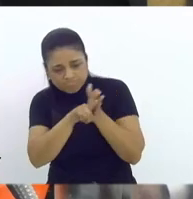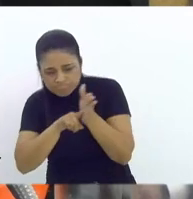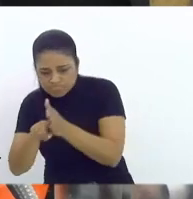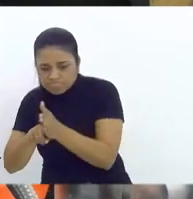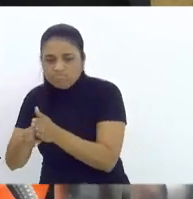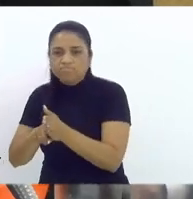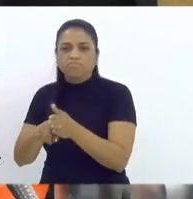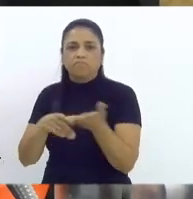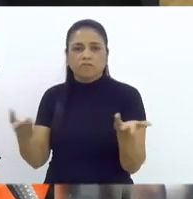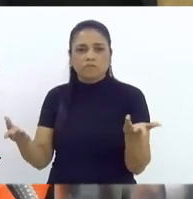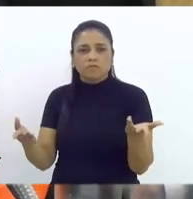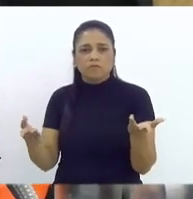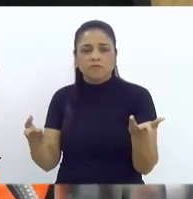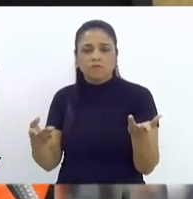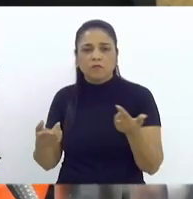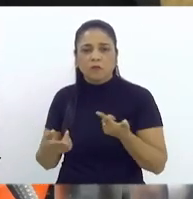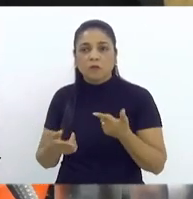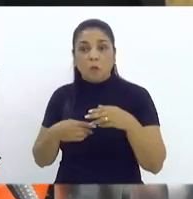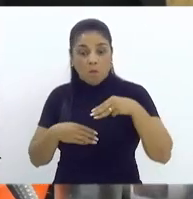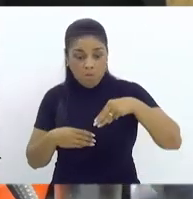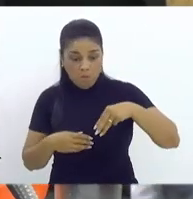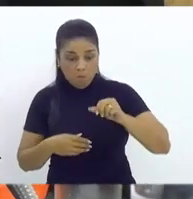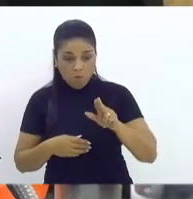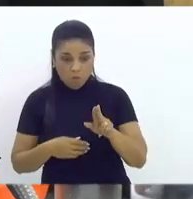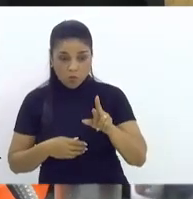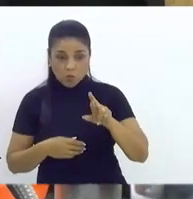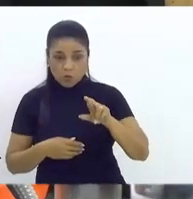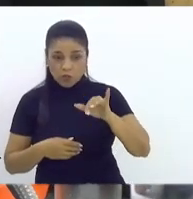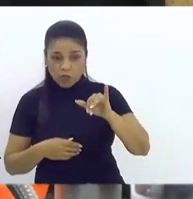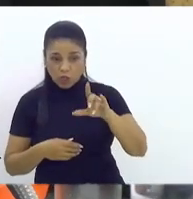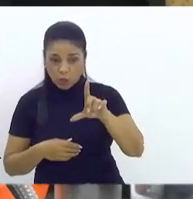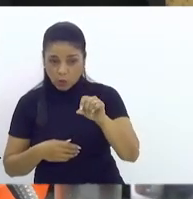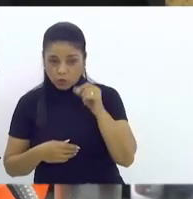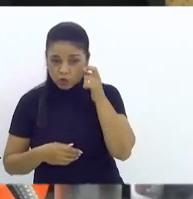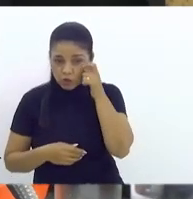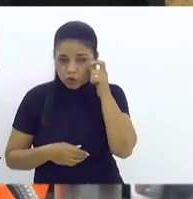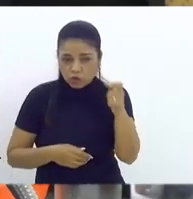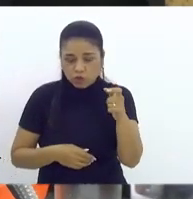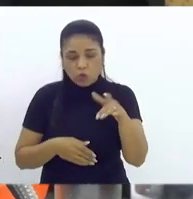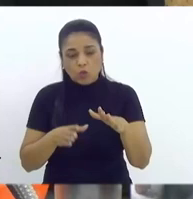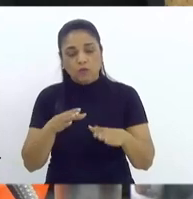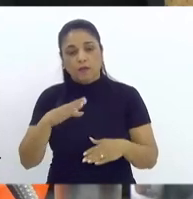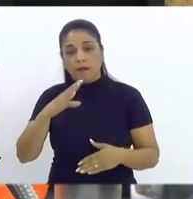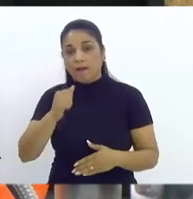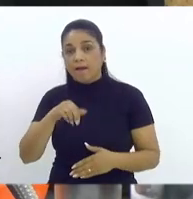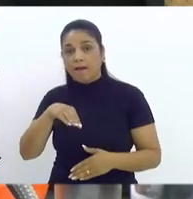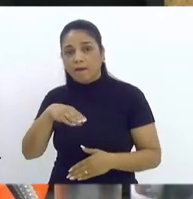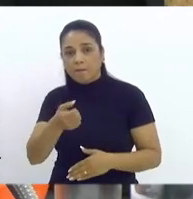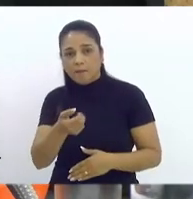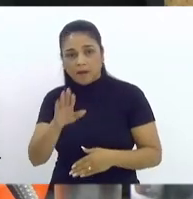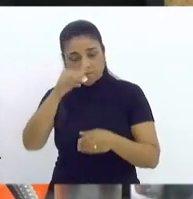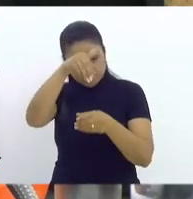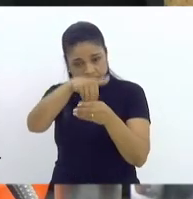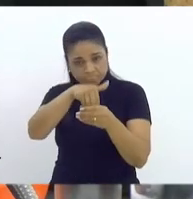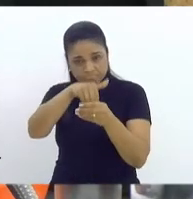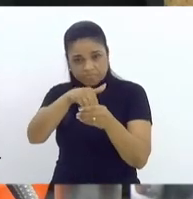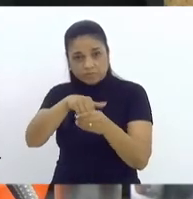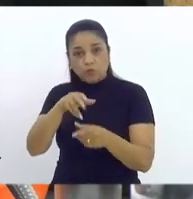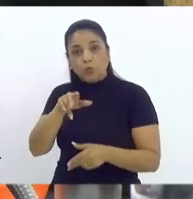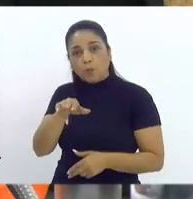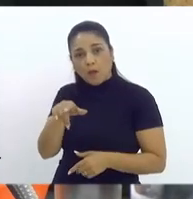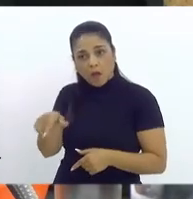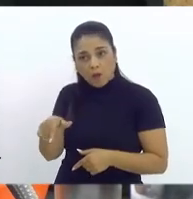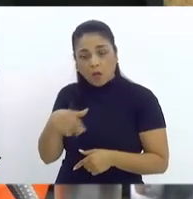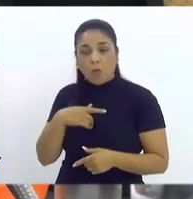âmbito dessa CPI. Murilo está de olho na eleição do irmão Guilherme para a Câmara daquele município. O clã do ex-deputado Délio Leal, pai